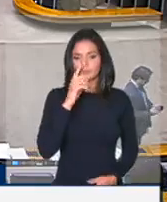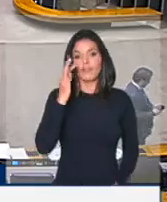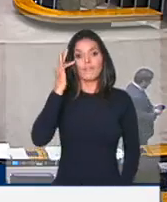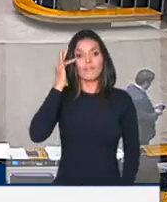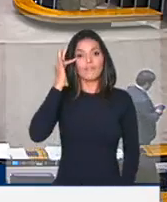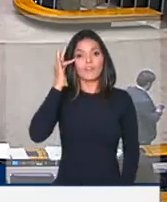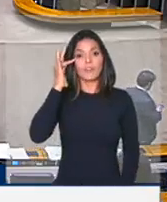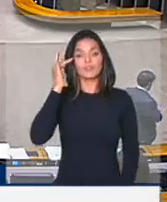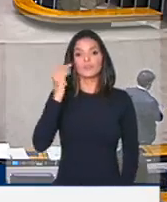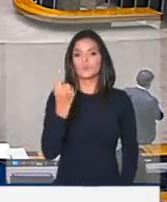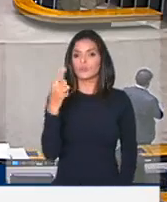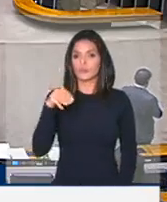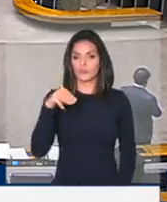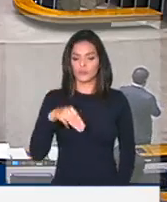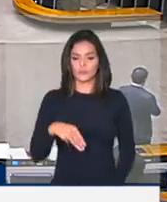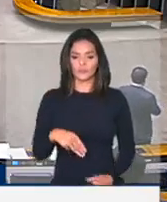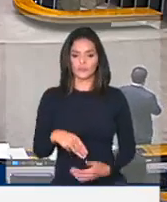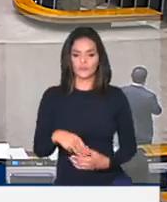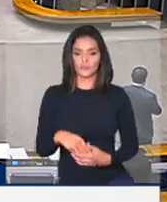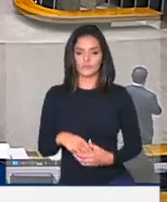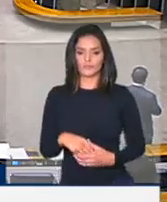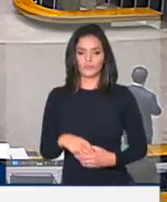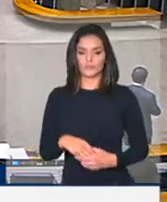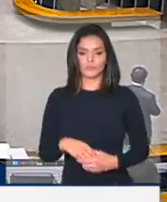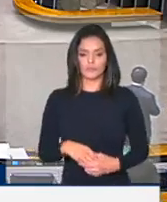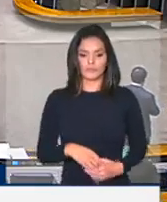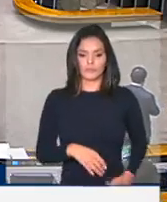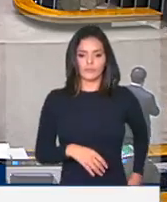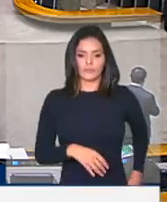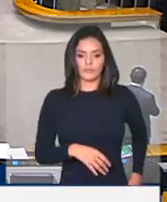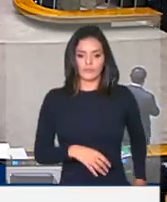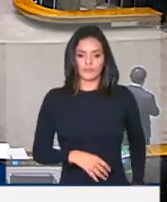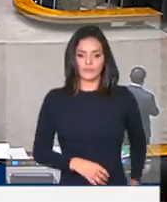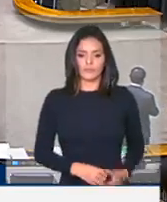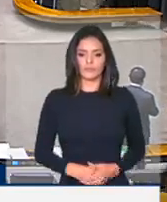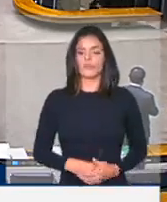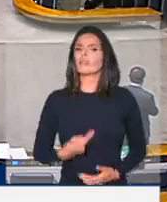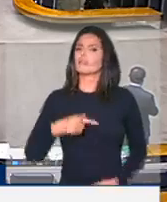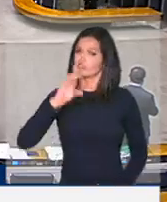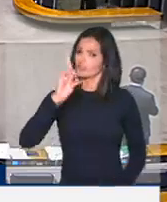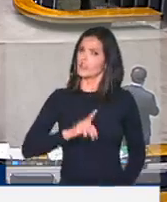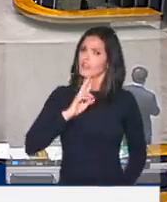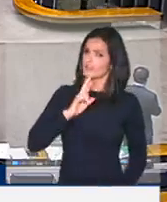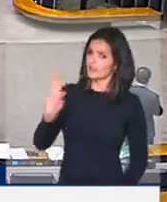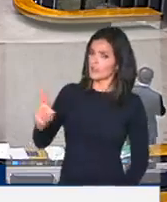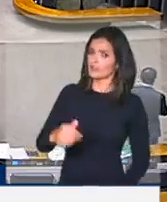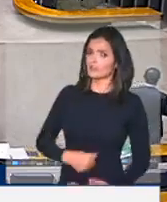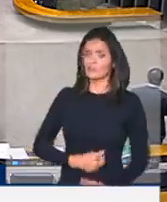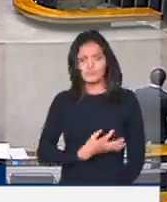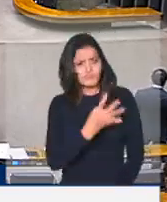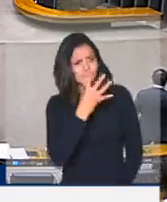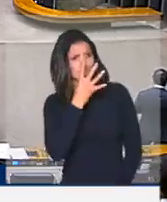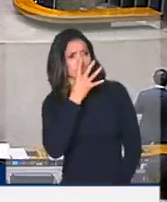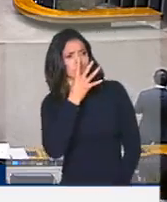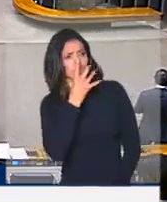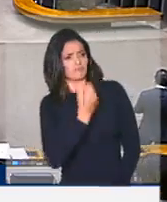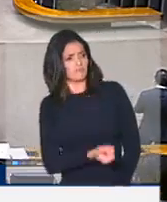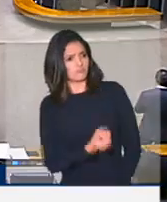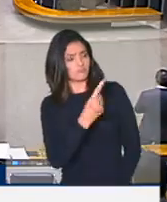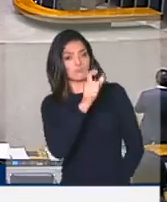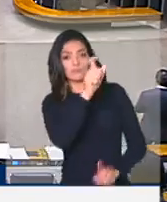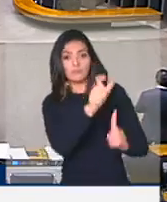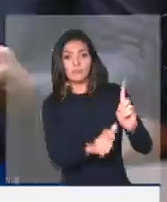Minuto. Senhor presidente, como direito de resposta, eu quero dizer que achei impressionante o